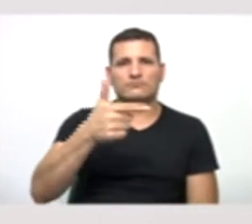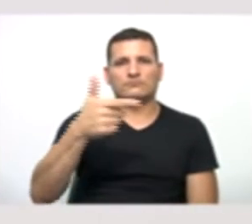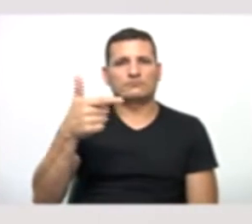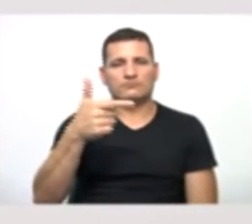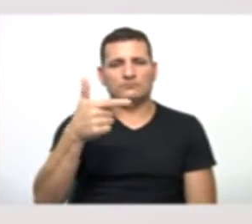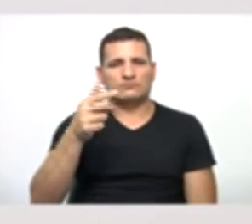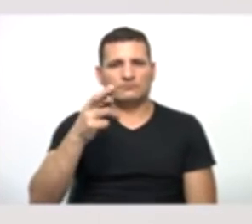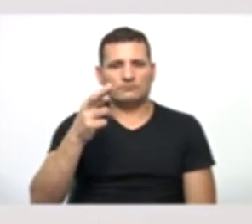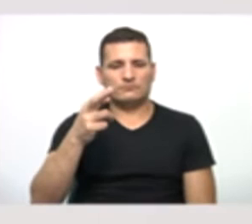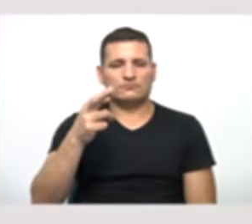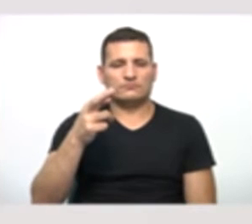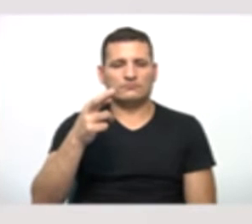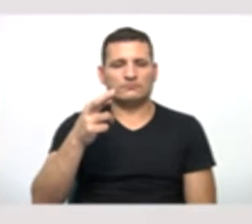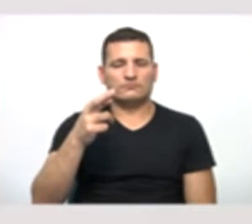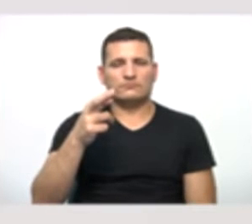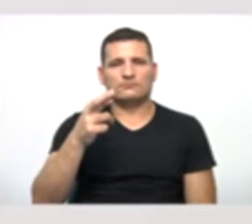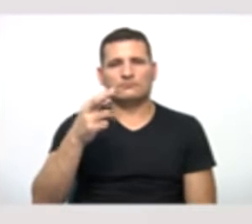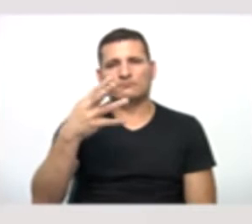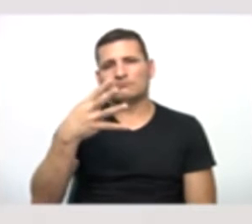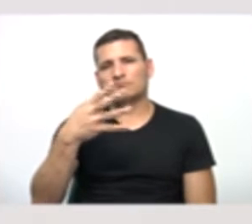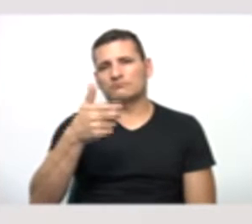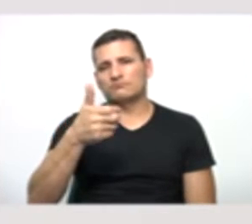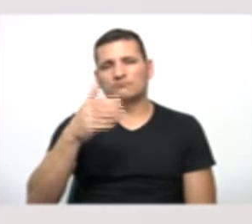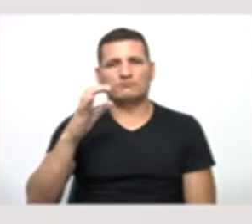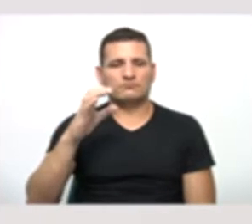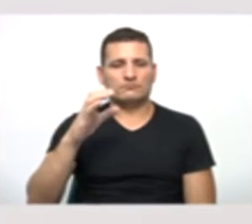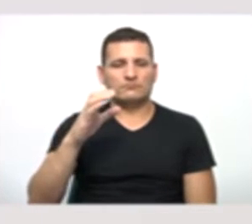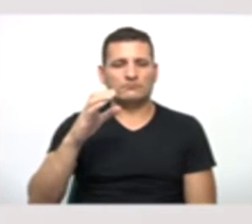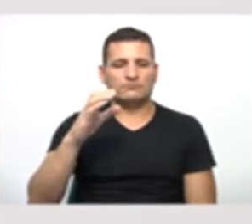2.122 e pouco mais de 41 centavos, mas R$